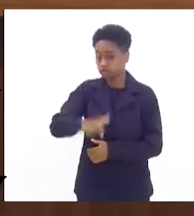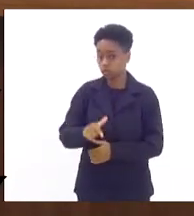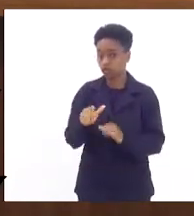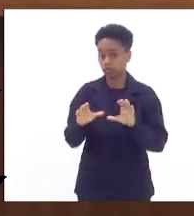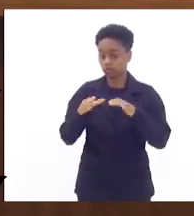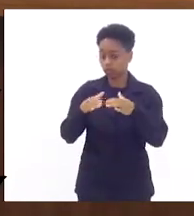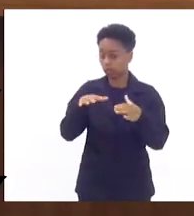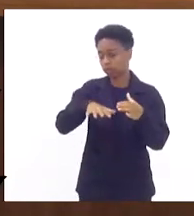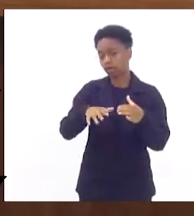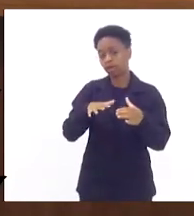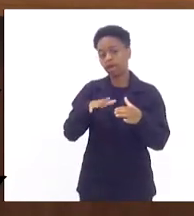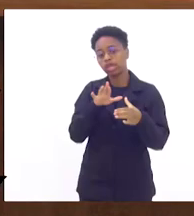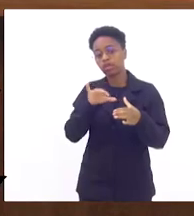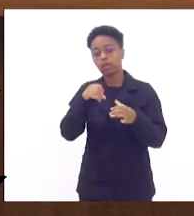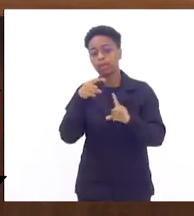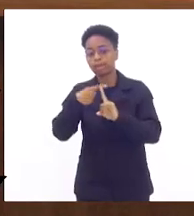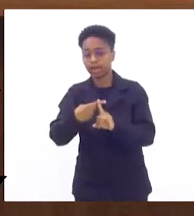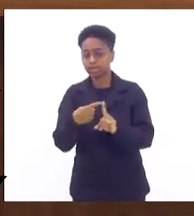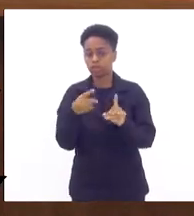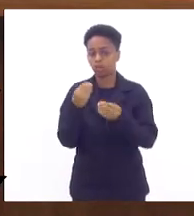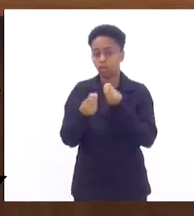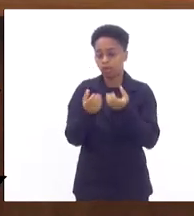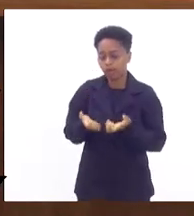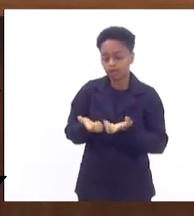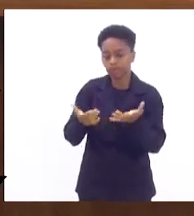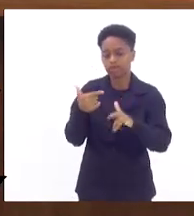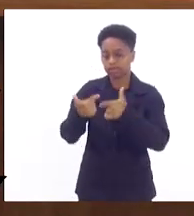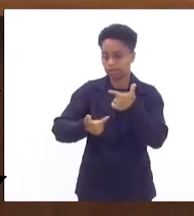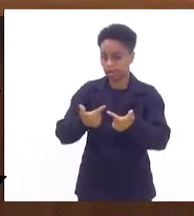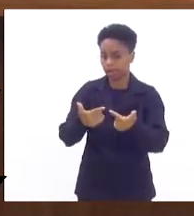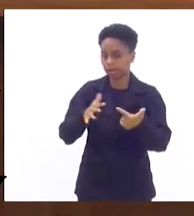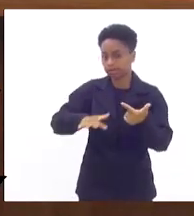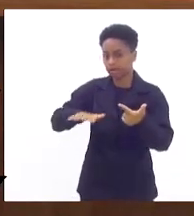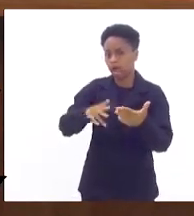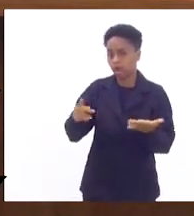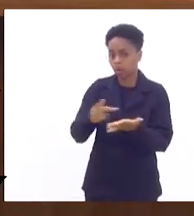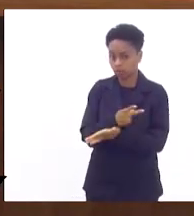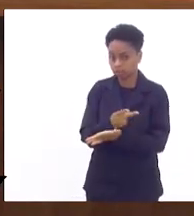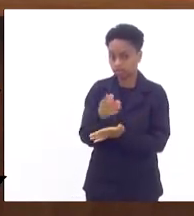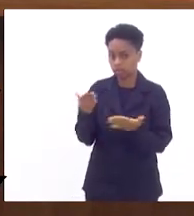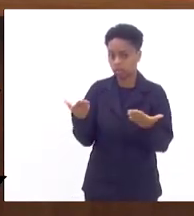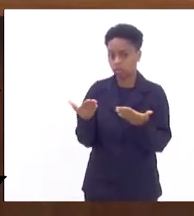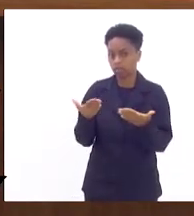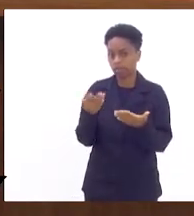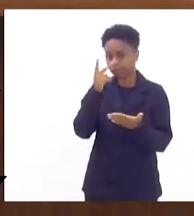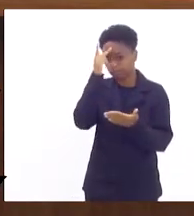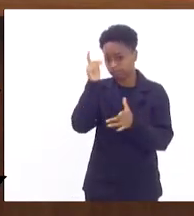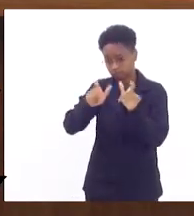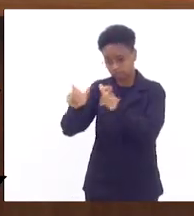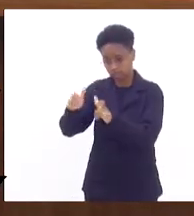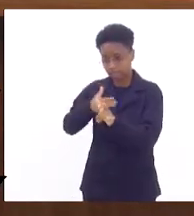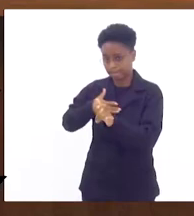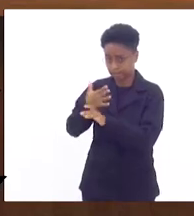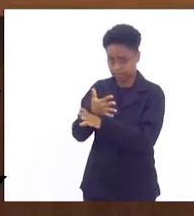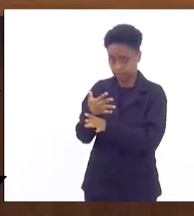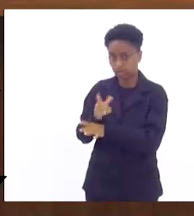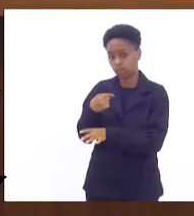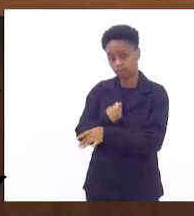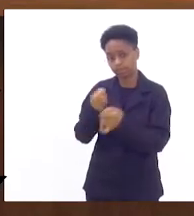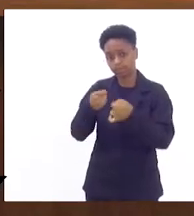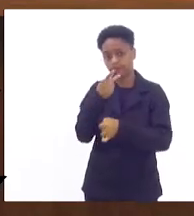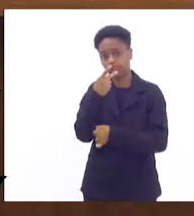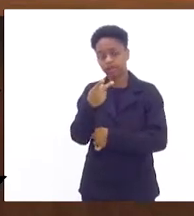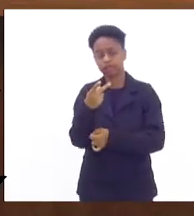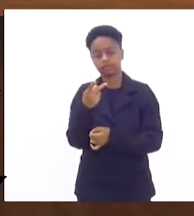Mais Saneamento, com relação à prestação de serviço, está sendo feita a contento com os consumidores do meu município. A gente tem que falar a verdade